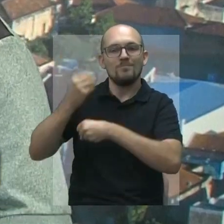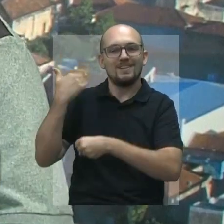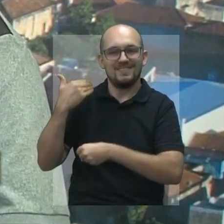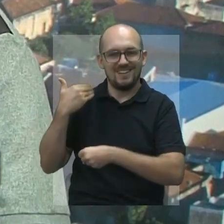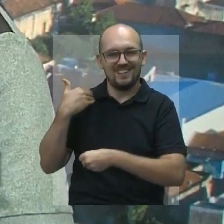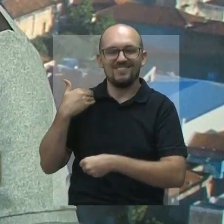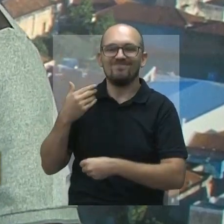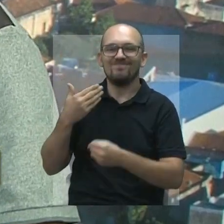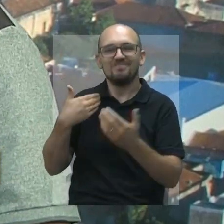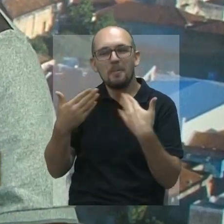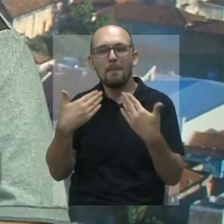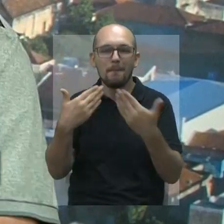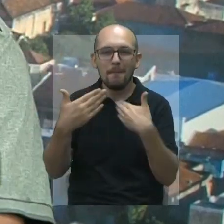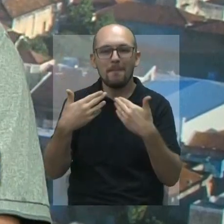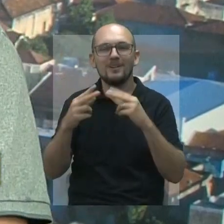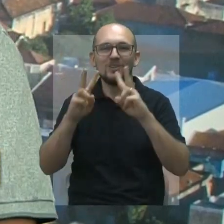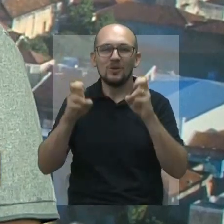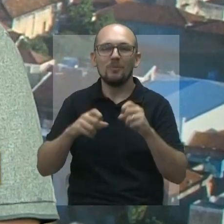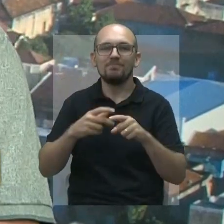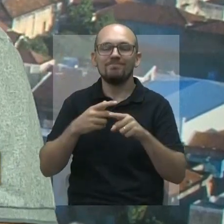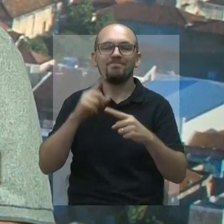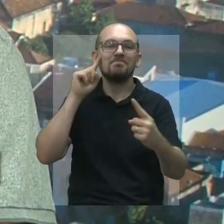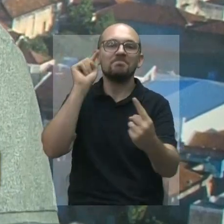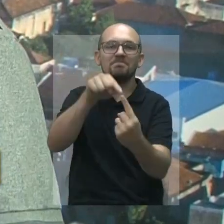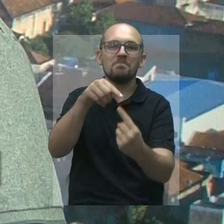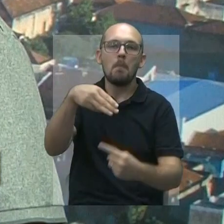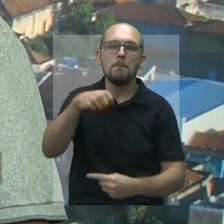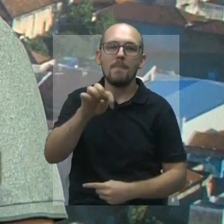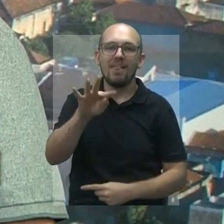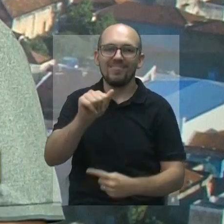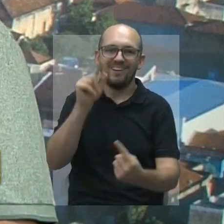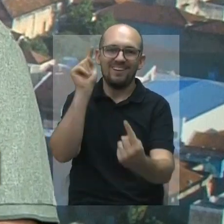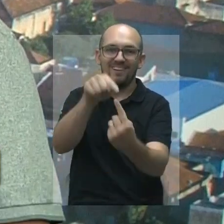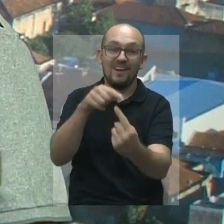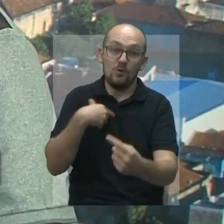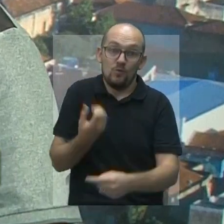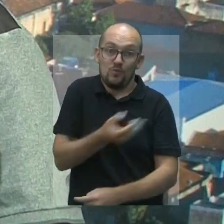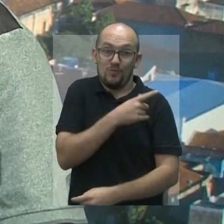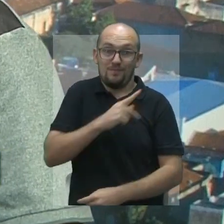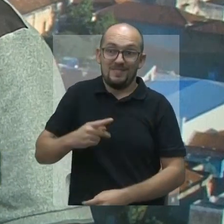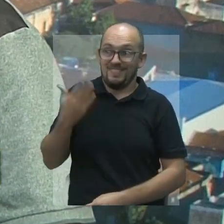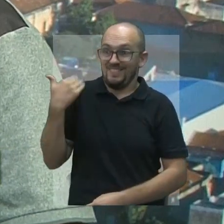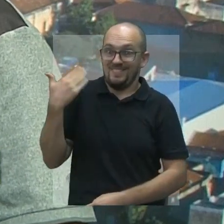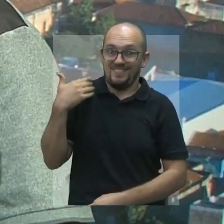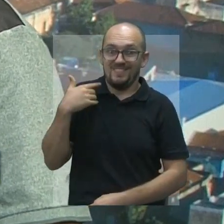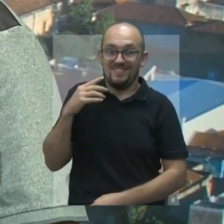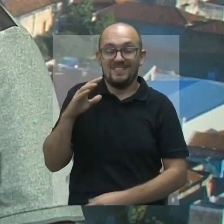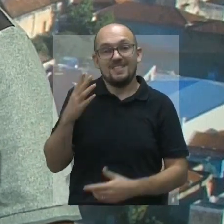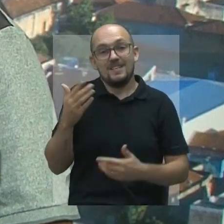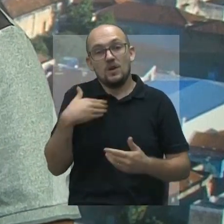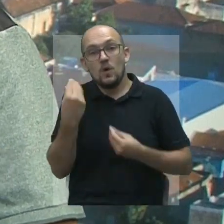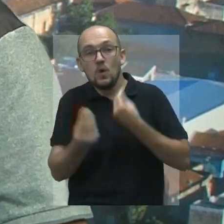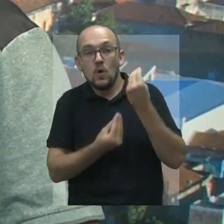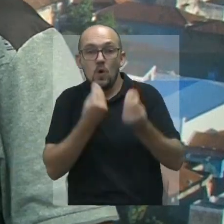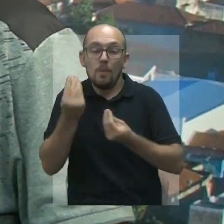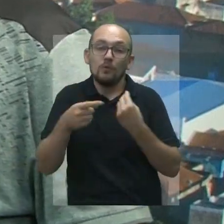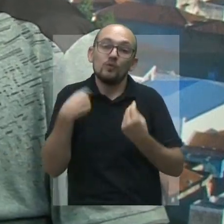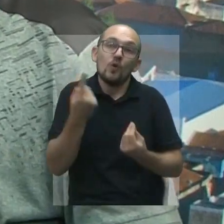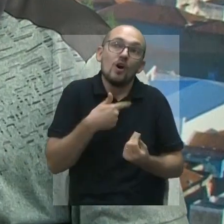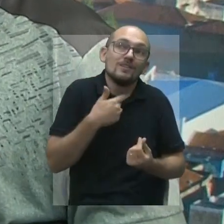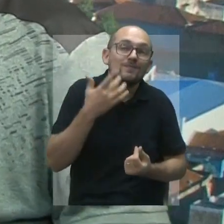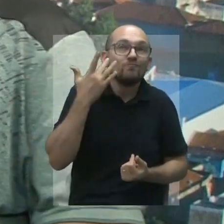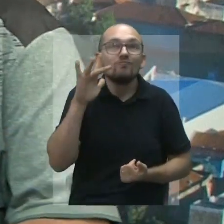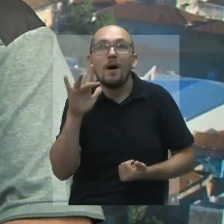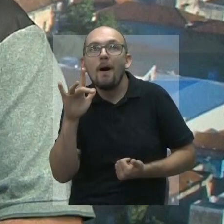falávamos das dificuldades, das metas, né, depois de ser eleito, dos desafios que iríamos enfrentar, mas nós não